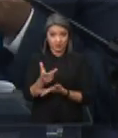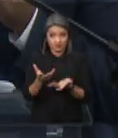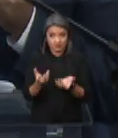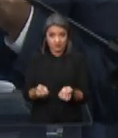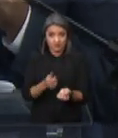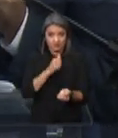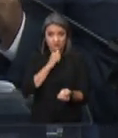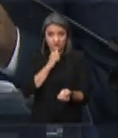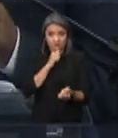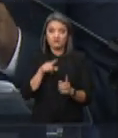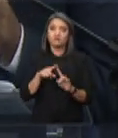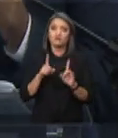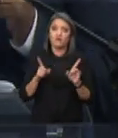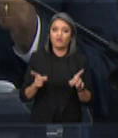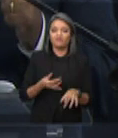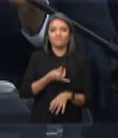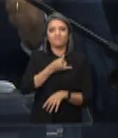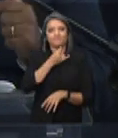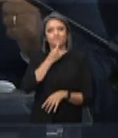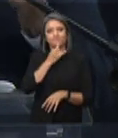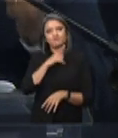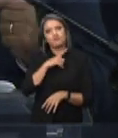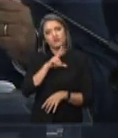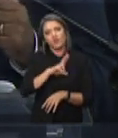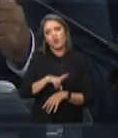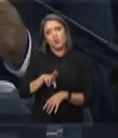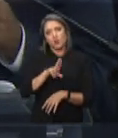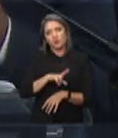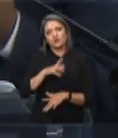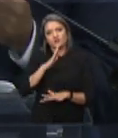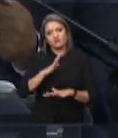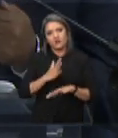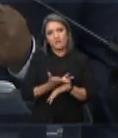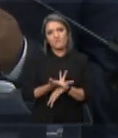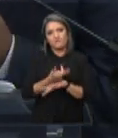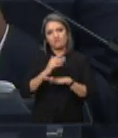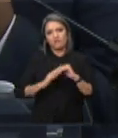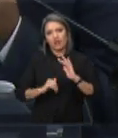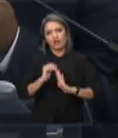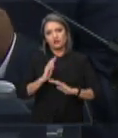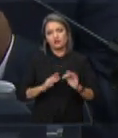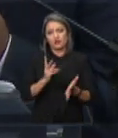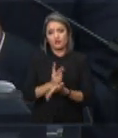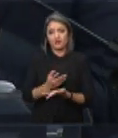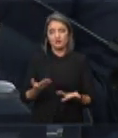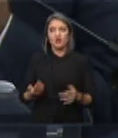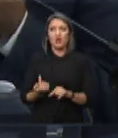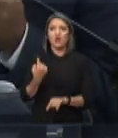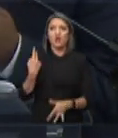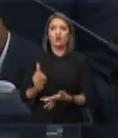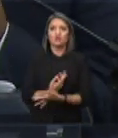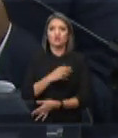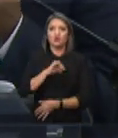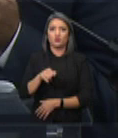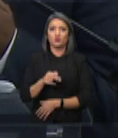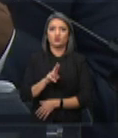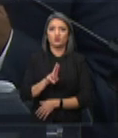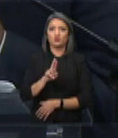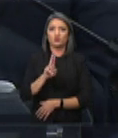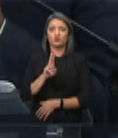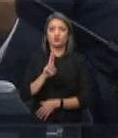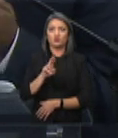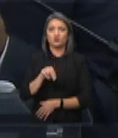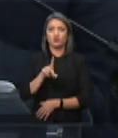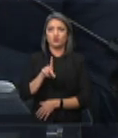ela é infelizmente é muito utilizada na prática esses dias mesmo em Jundiaí por exemplo estavam utilizando a lei de